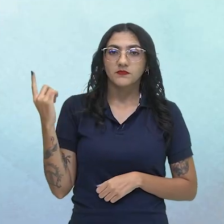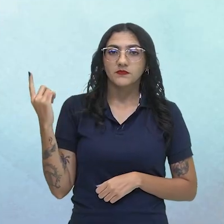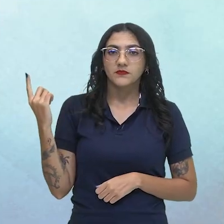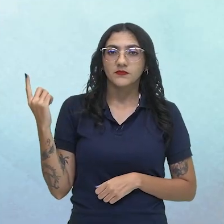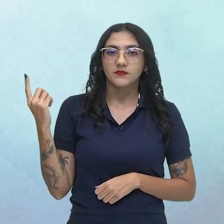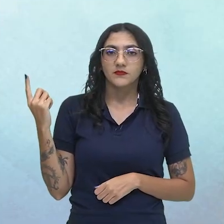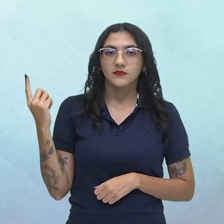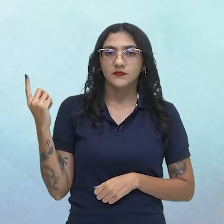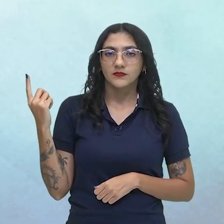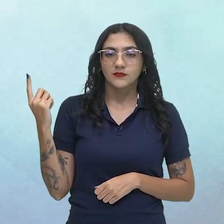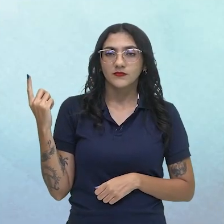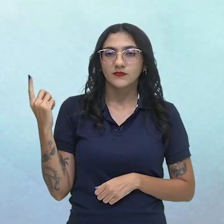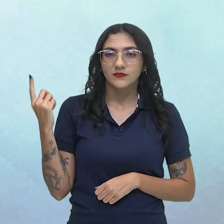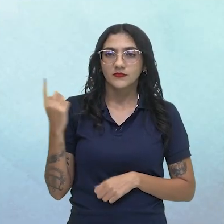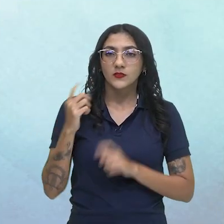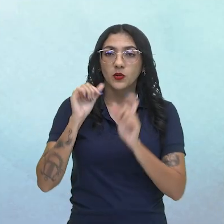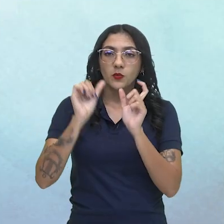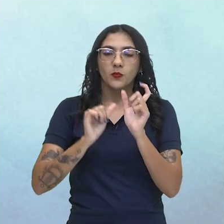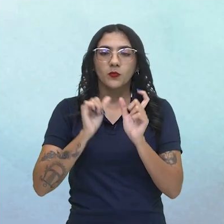Verbo cook,